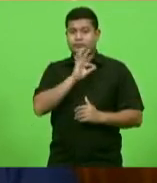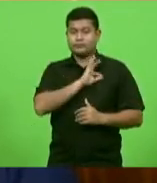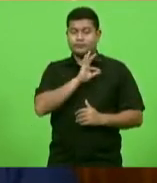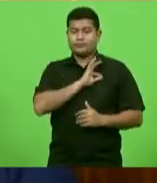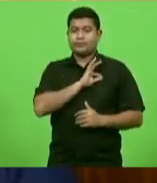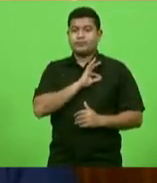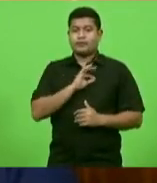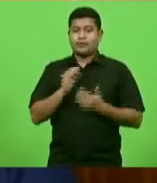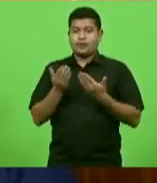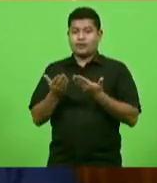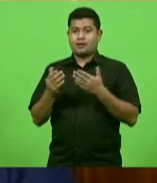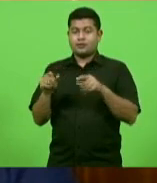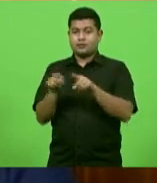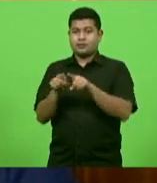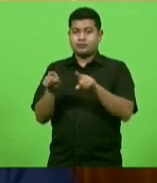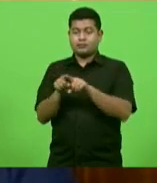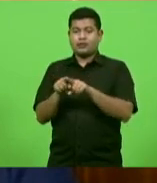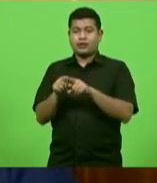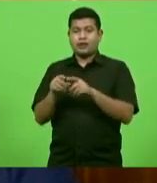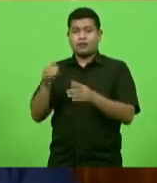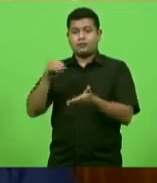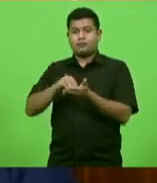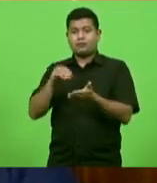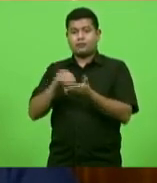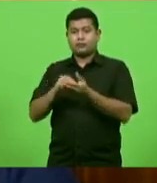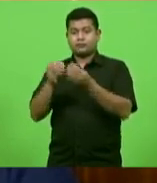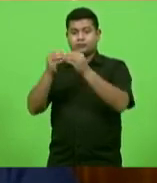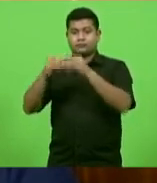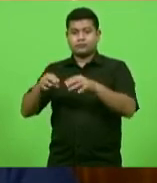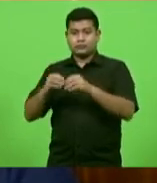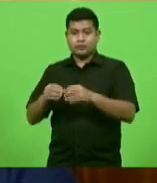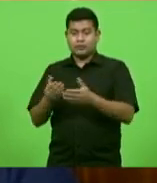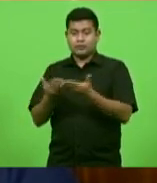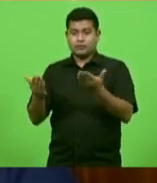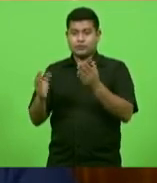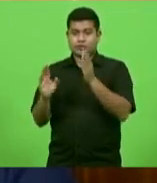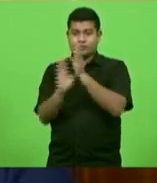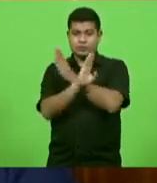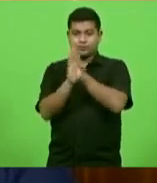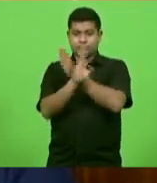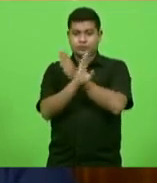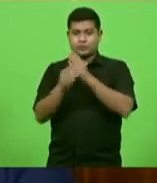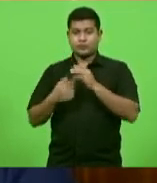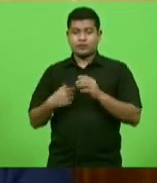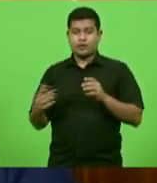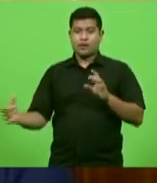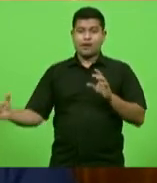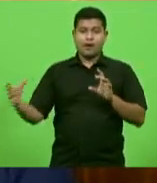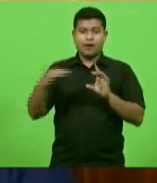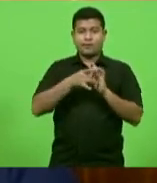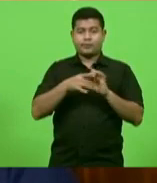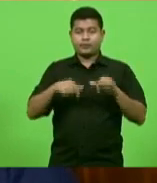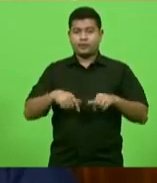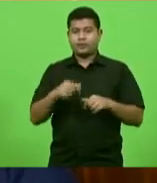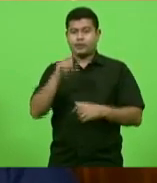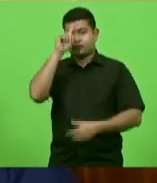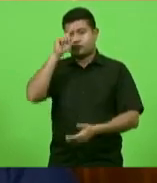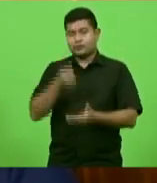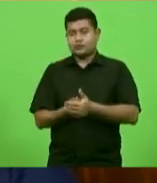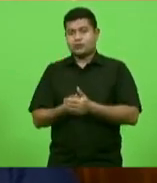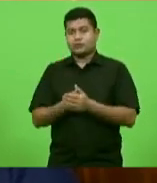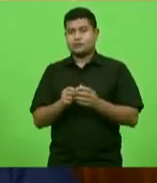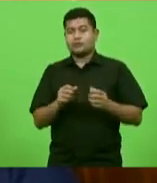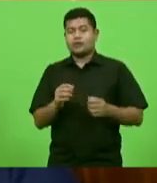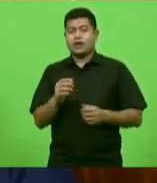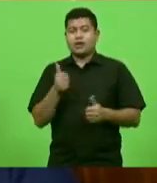sua precariedade e efemeridade, não vincula qualquer conclusão desse tribunal especial. Da mesma